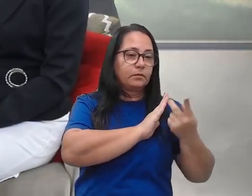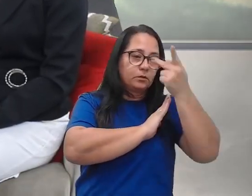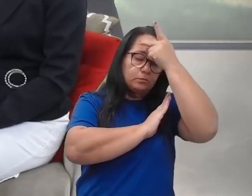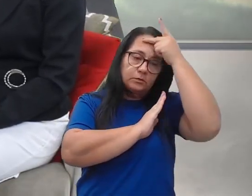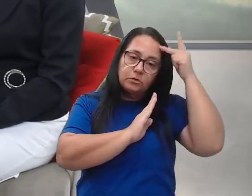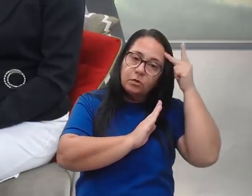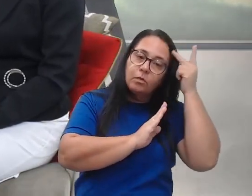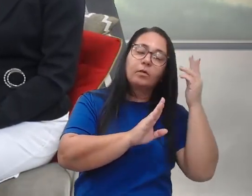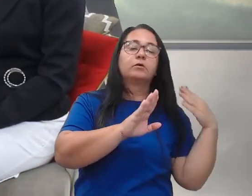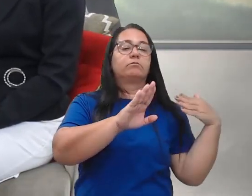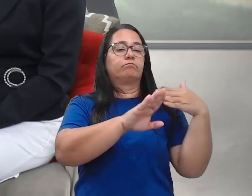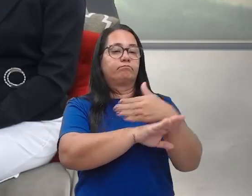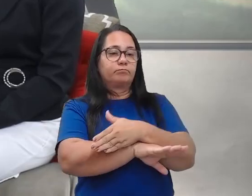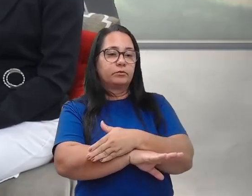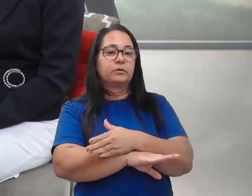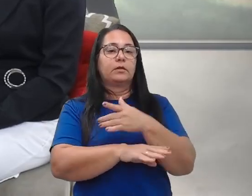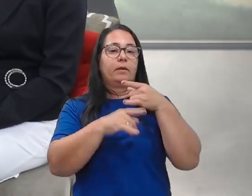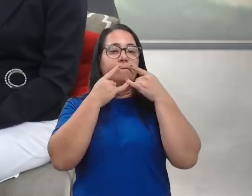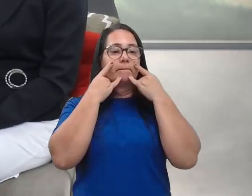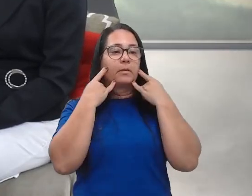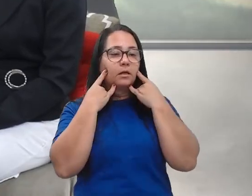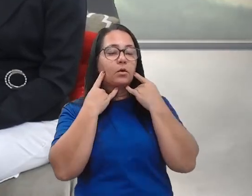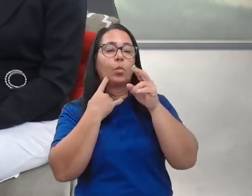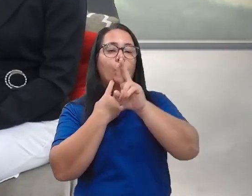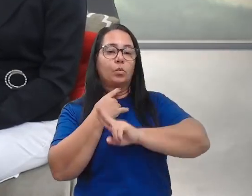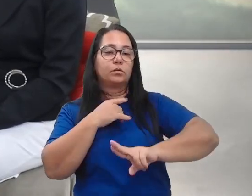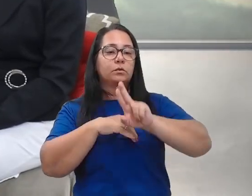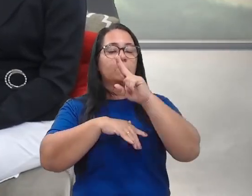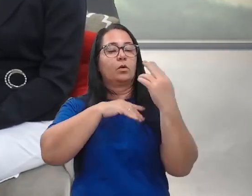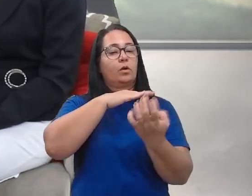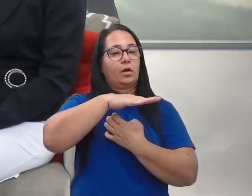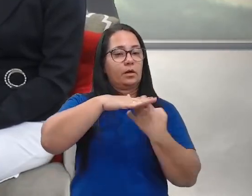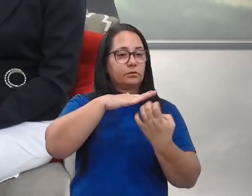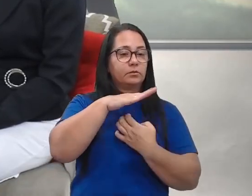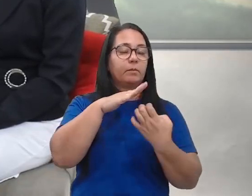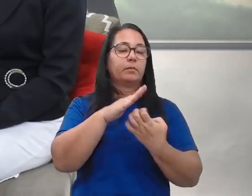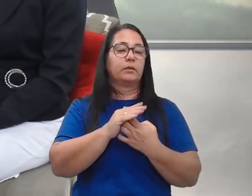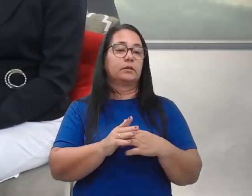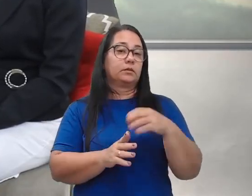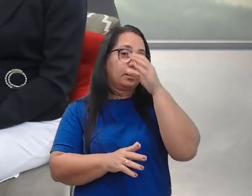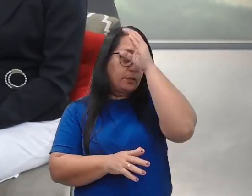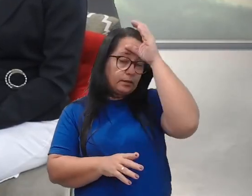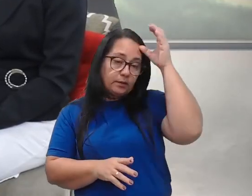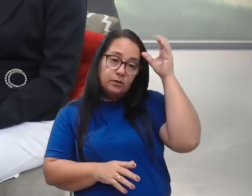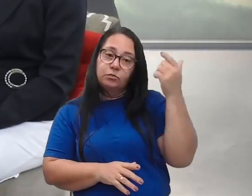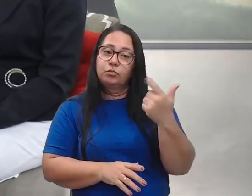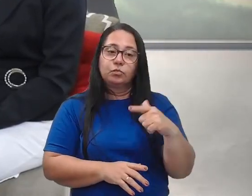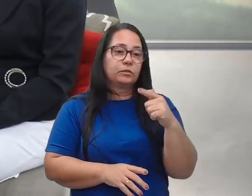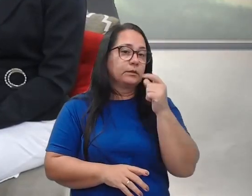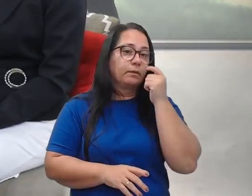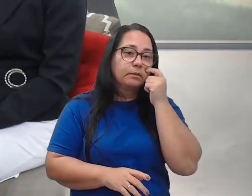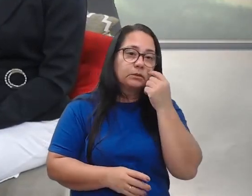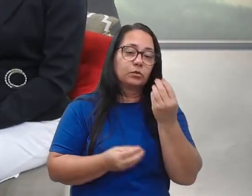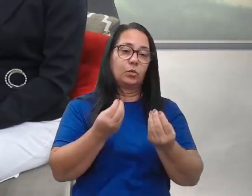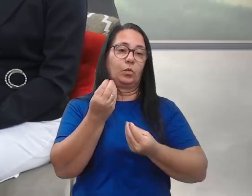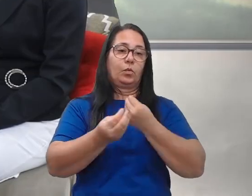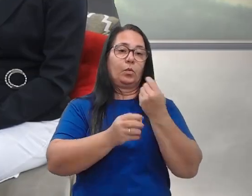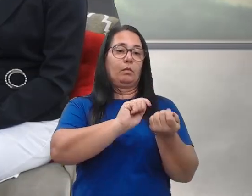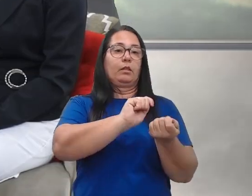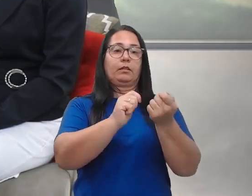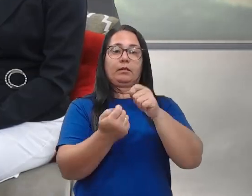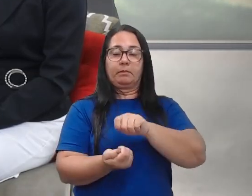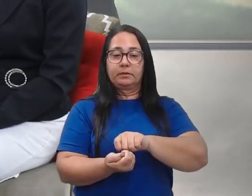com máscara, as empresas sem a presença dos clientes e como se adaptar a isso. Então, o empreendedorismo digital veio